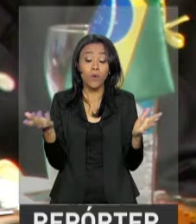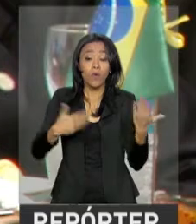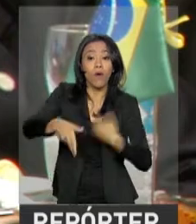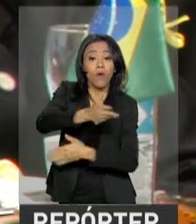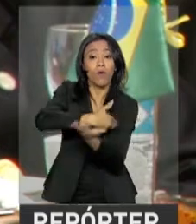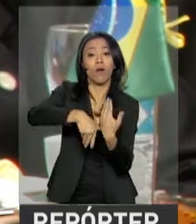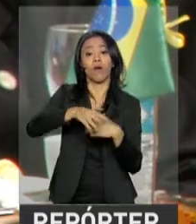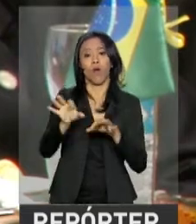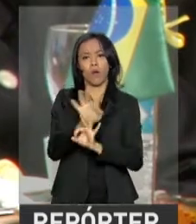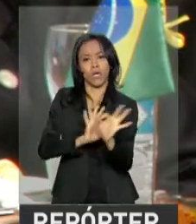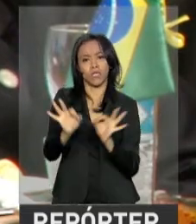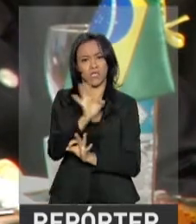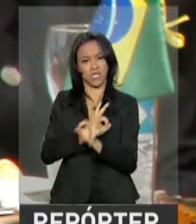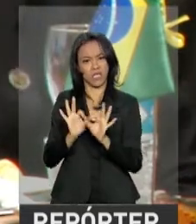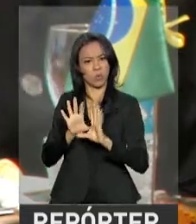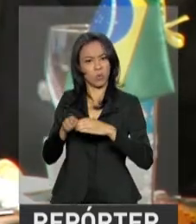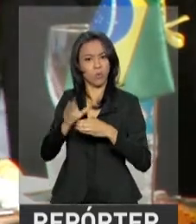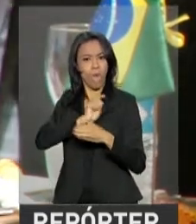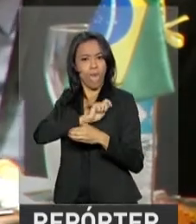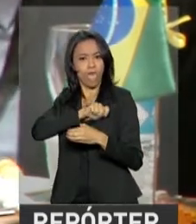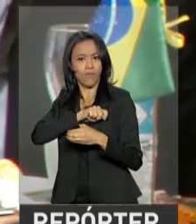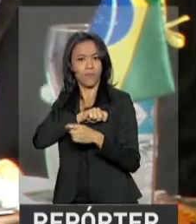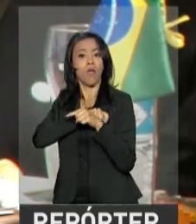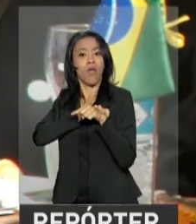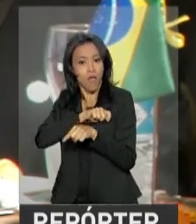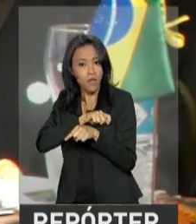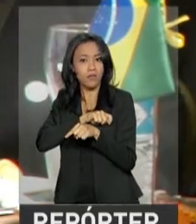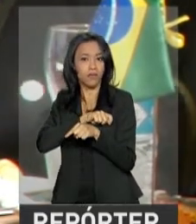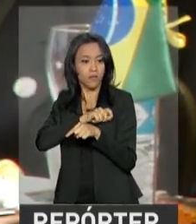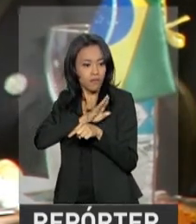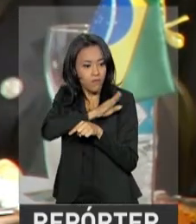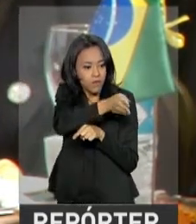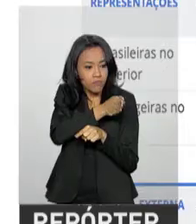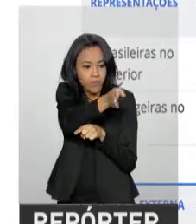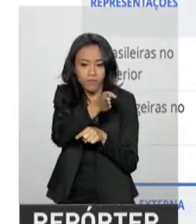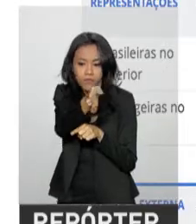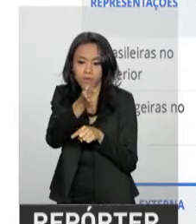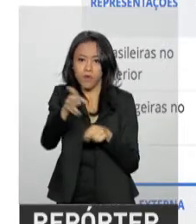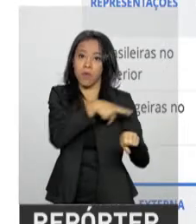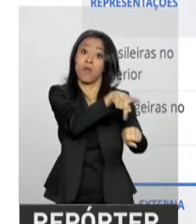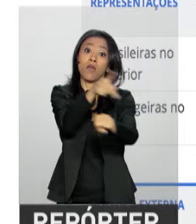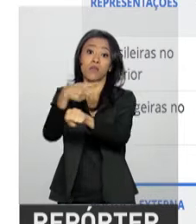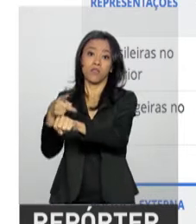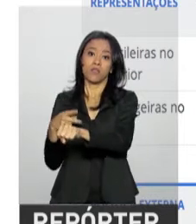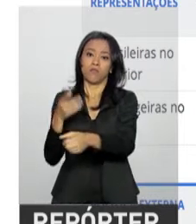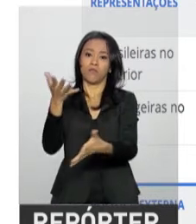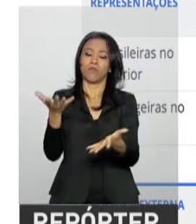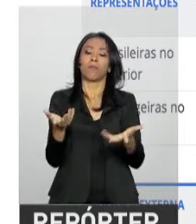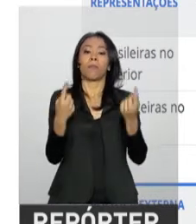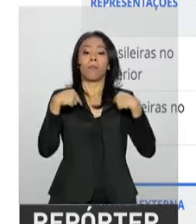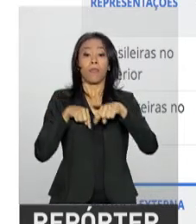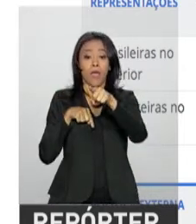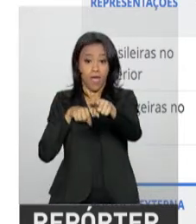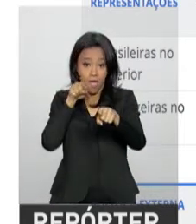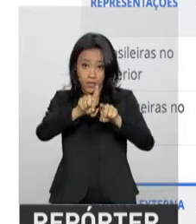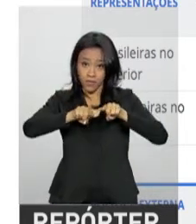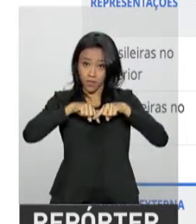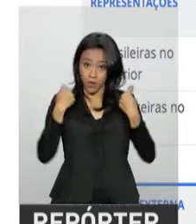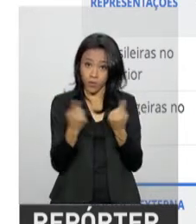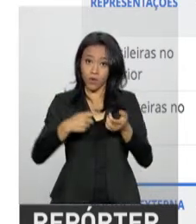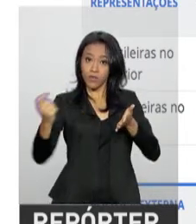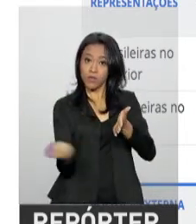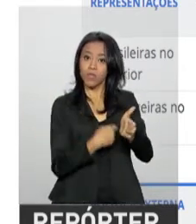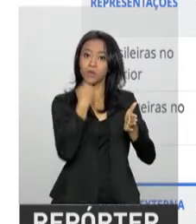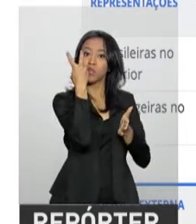criminosas lançam suas redes a países irmãos a reunião resultou na assinatura de dois comunicados